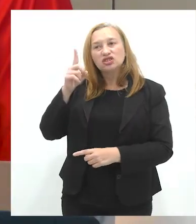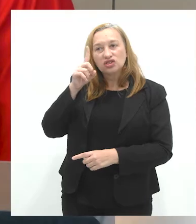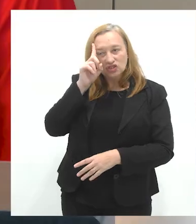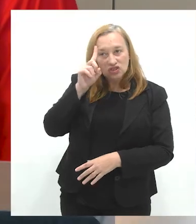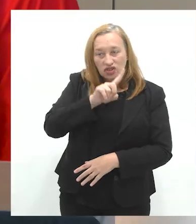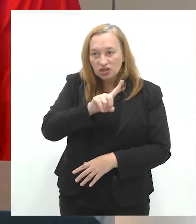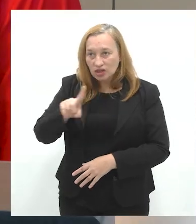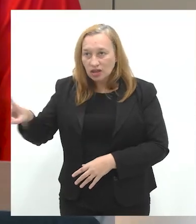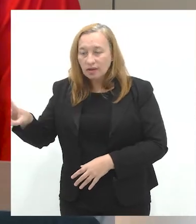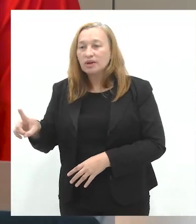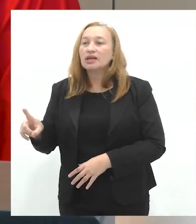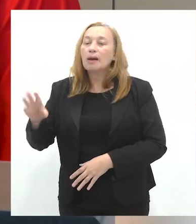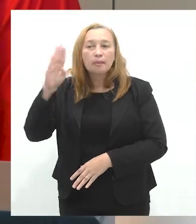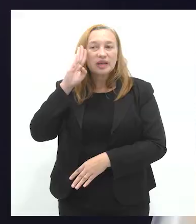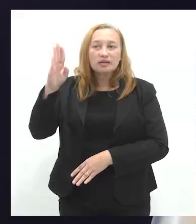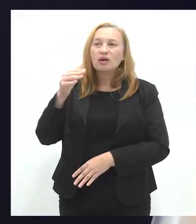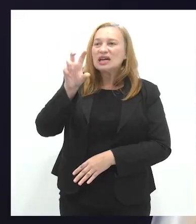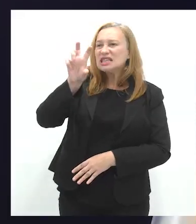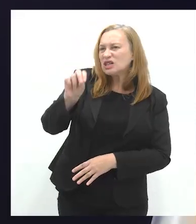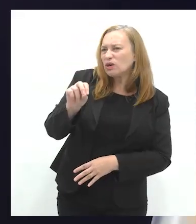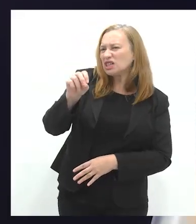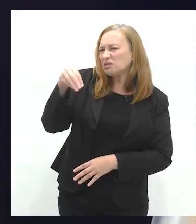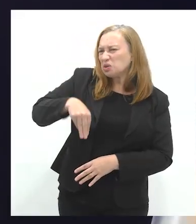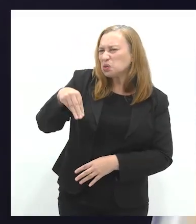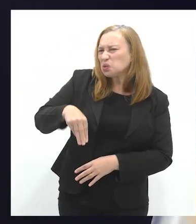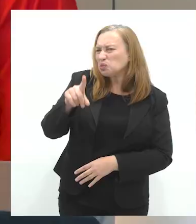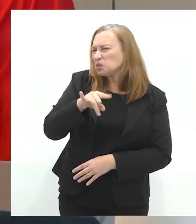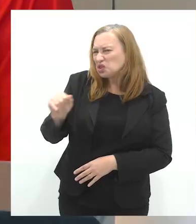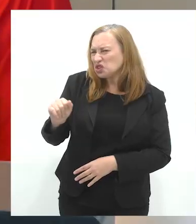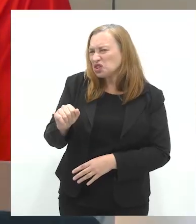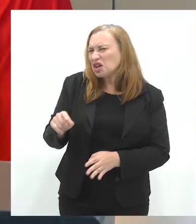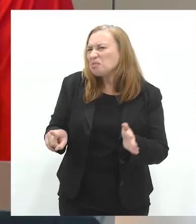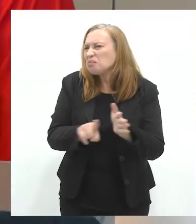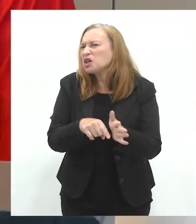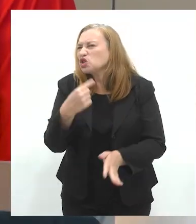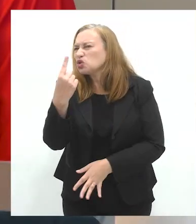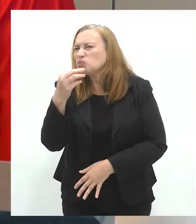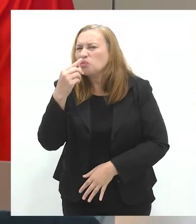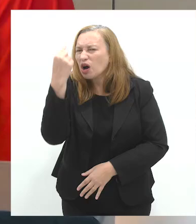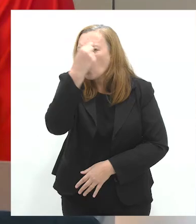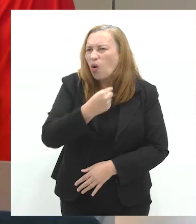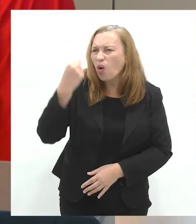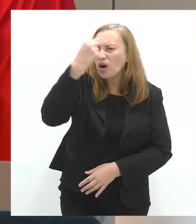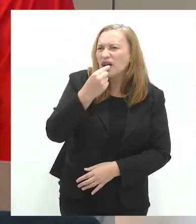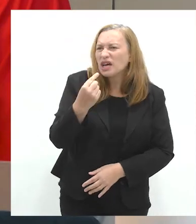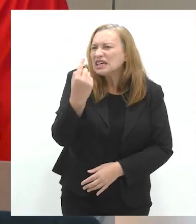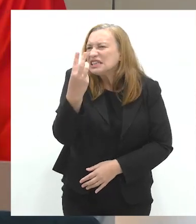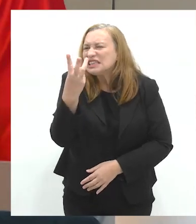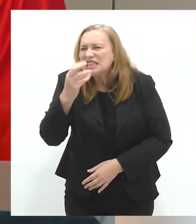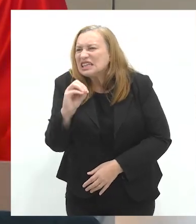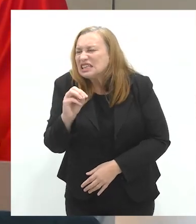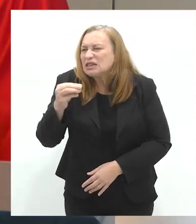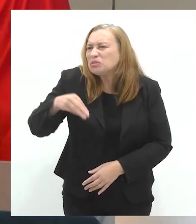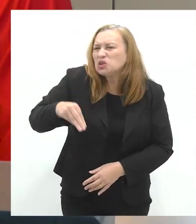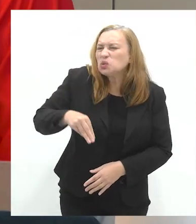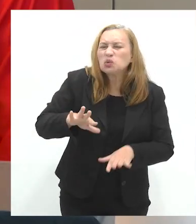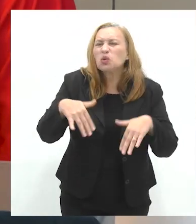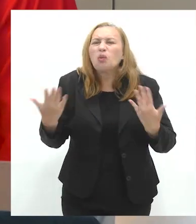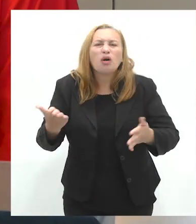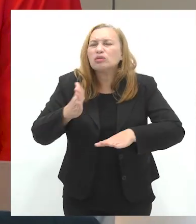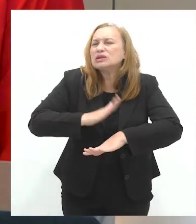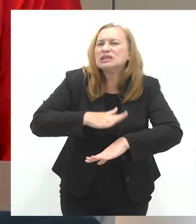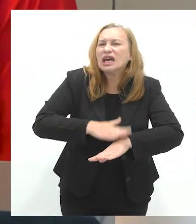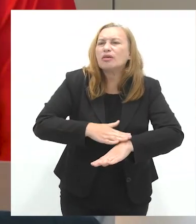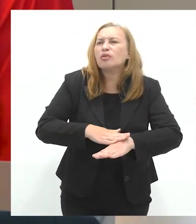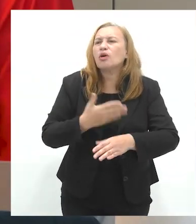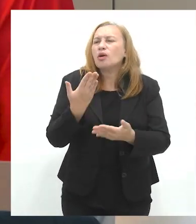diariamente, né, seria fundamental. diariamente, diariamente. 50 minutos por dia, pelo menos, né? Menos de 1 hora, meia hora por dia que seja.